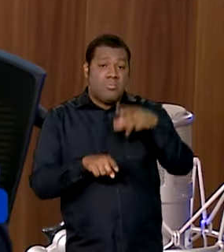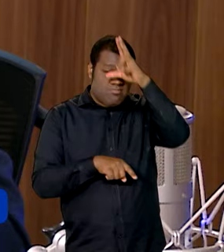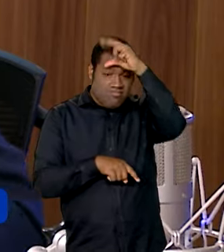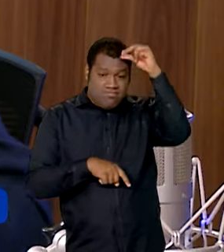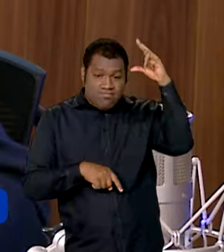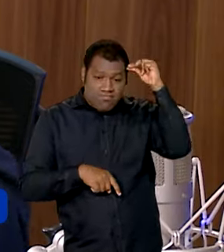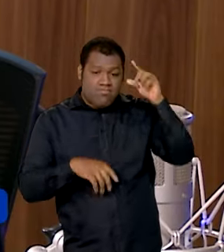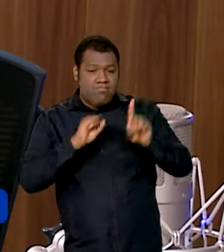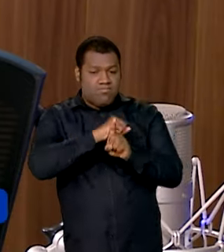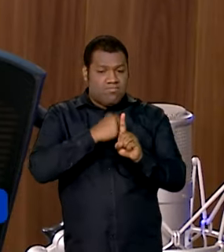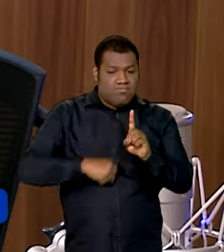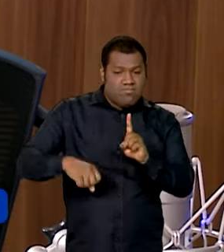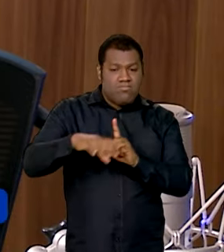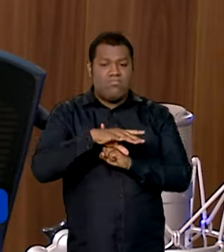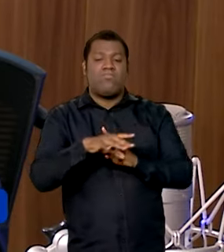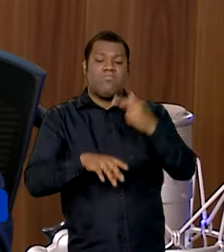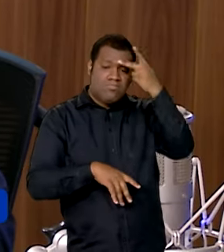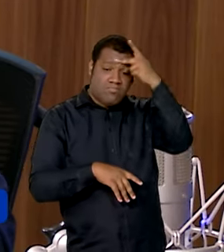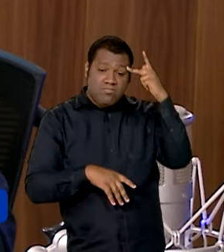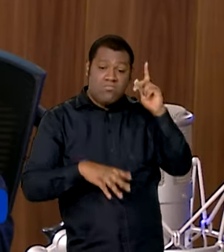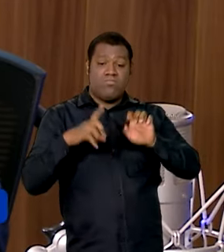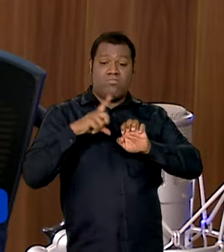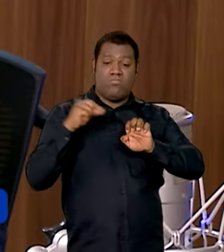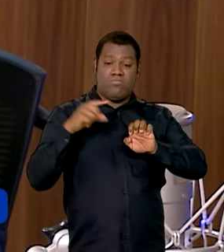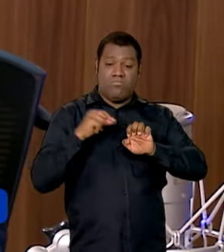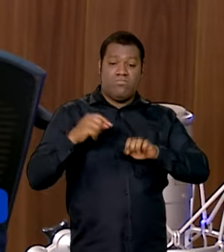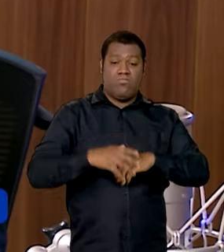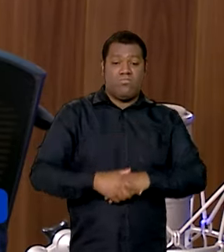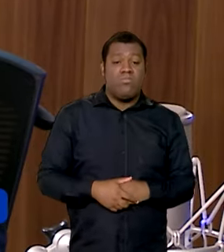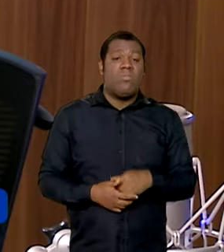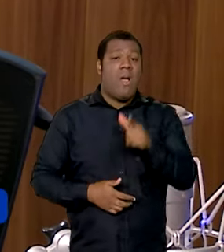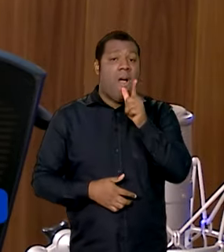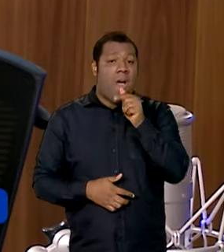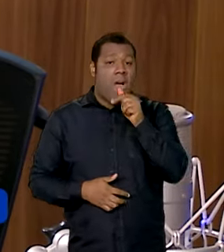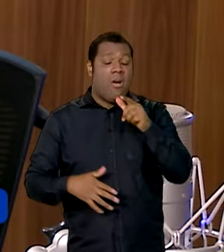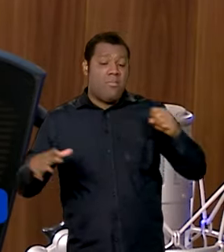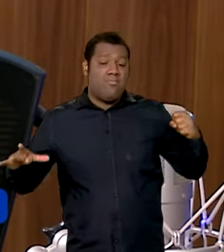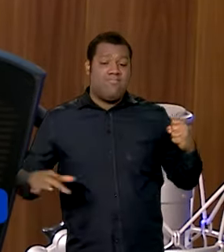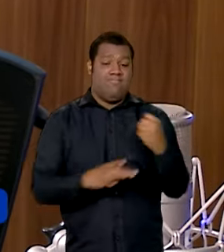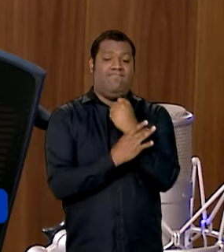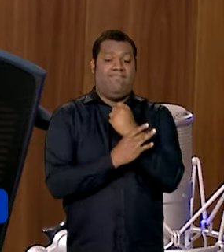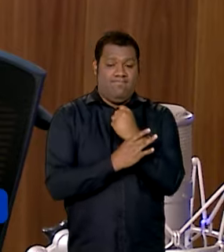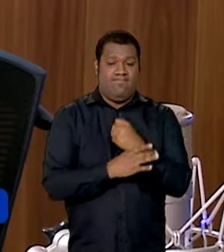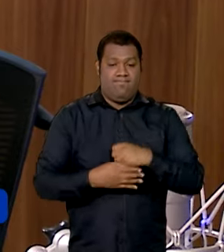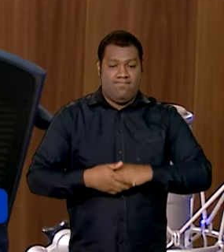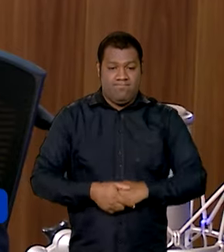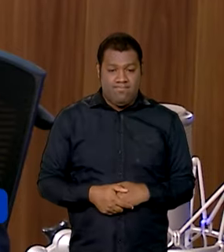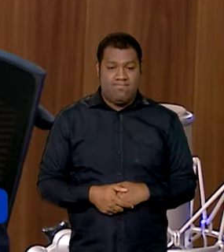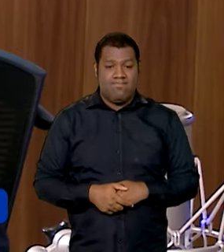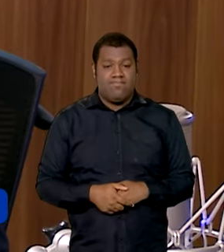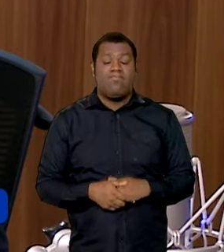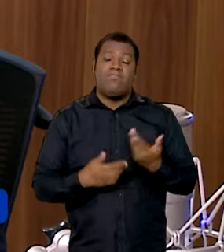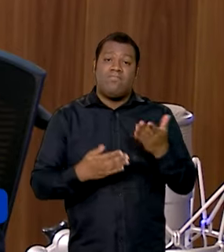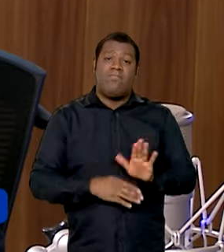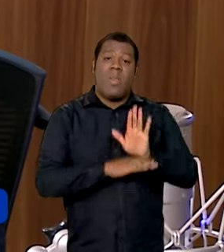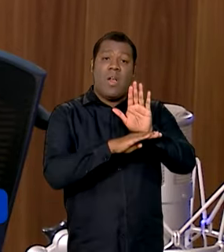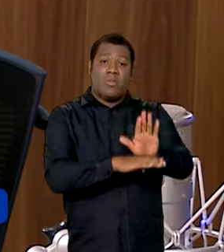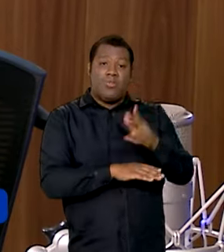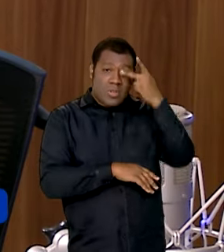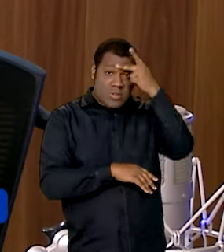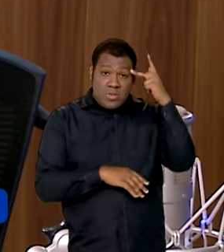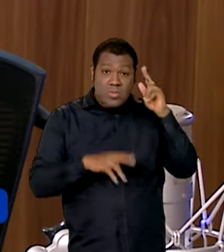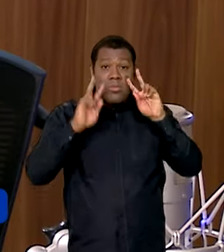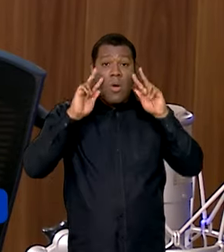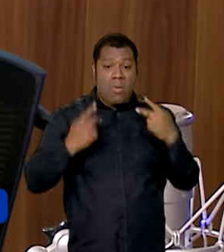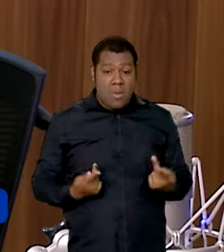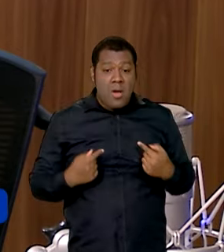sociedade dos empreendedores é uma água que vai servir não somente ao abastecimento humano mas também